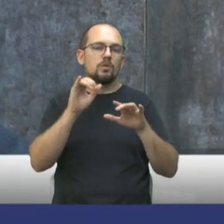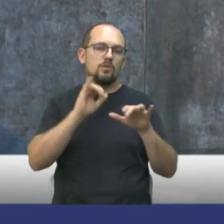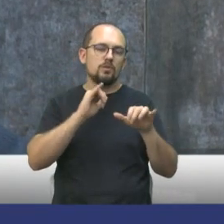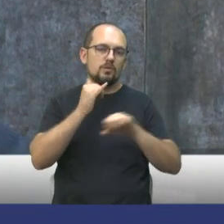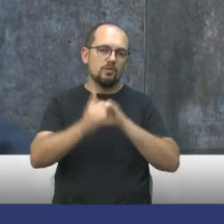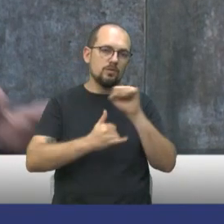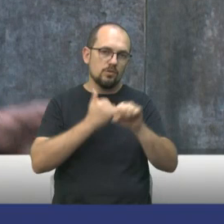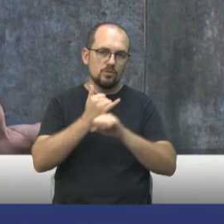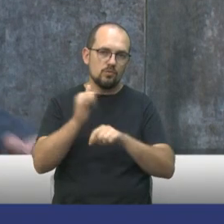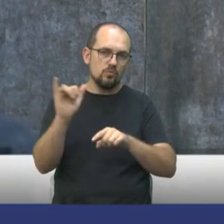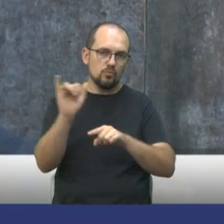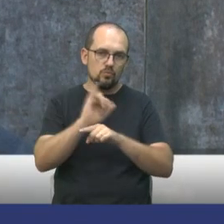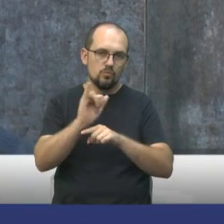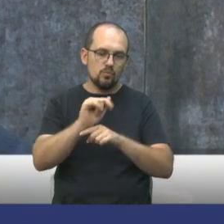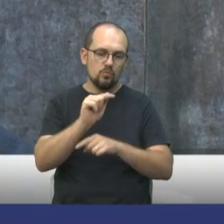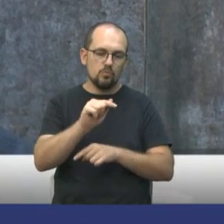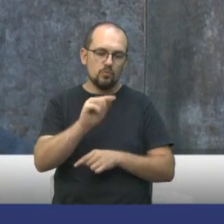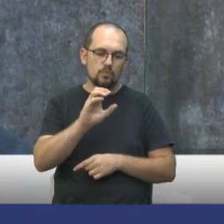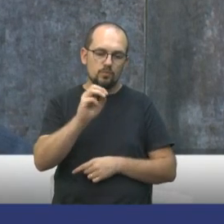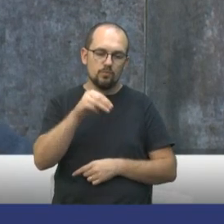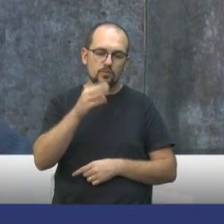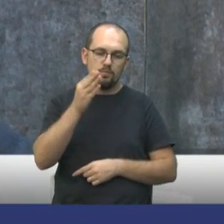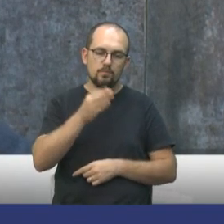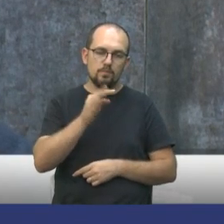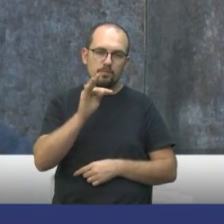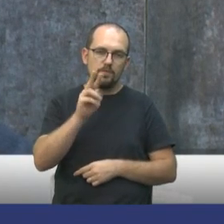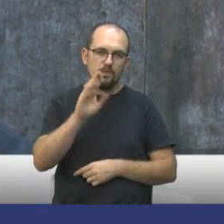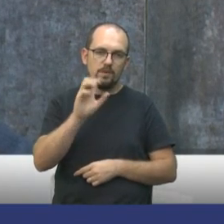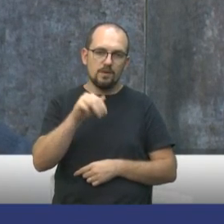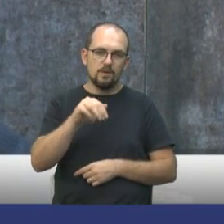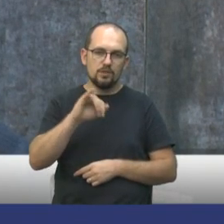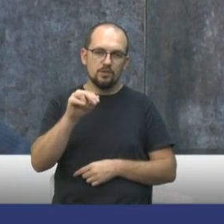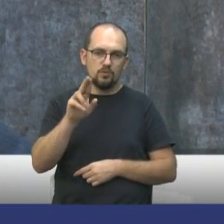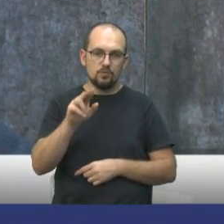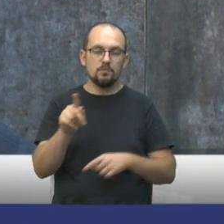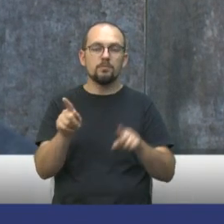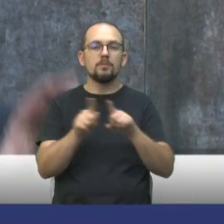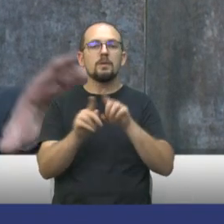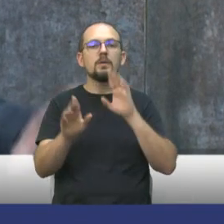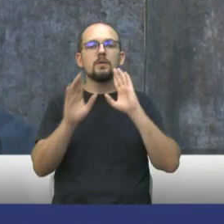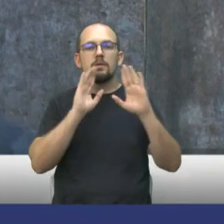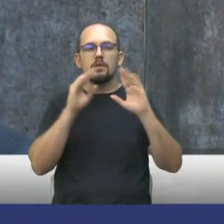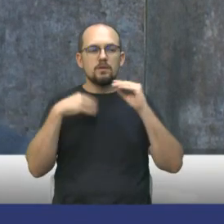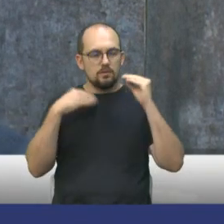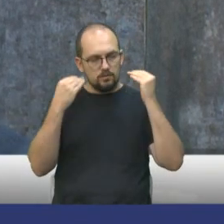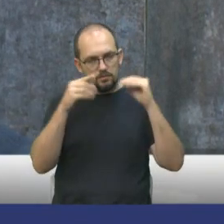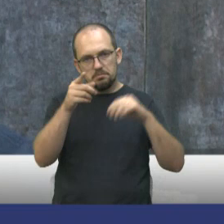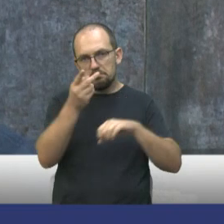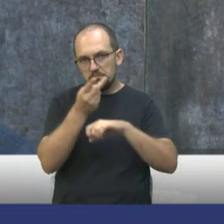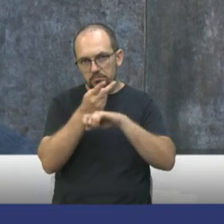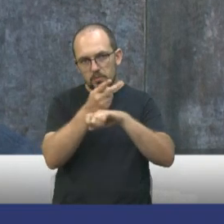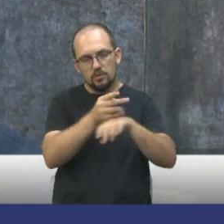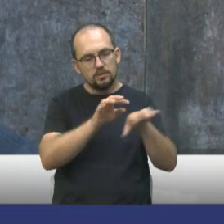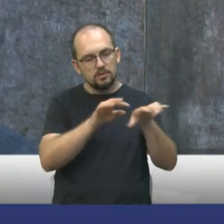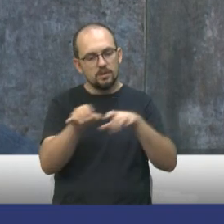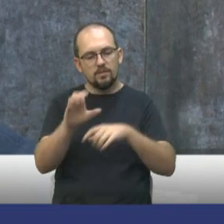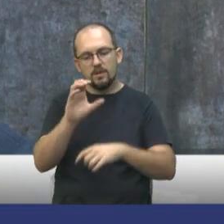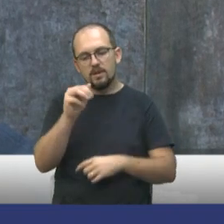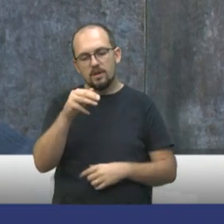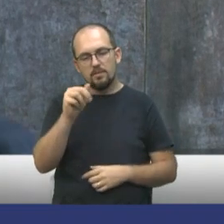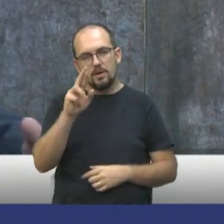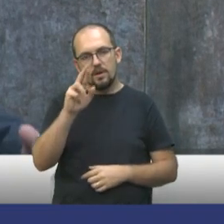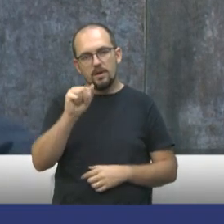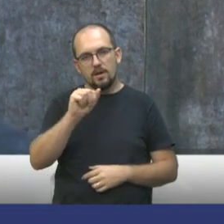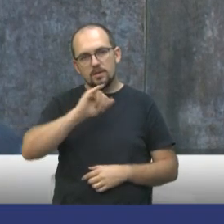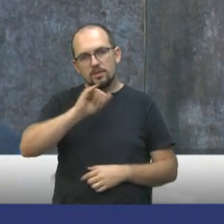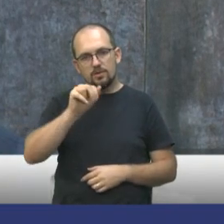canal no YouTube, youtube.com/TVCanJaú, em nossa página no Facebook também, é só procurar por Câmara Municipal de Jaú.